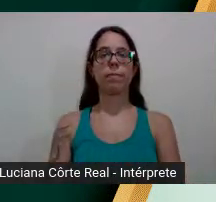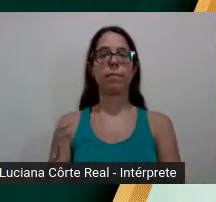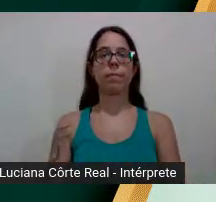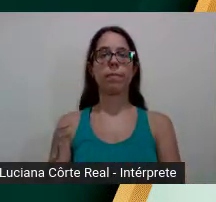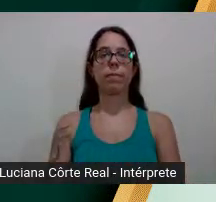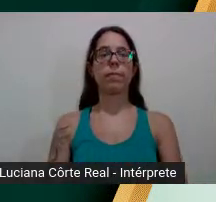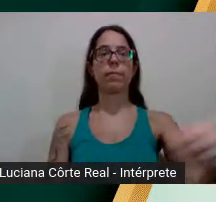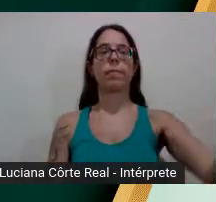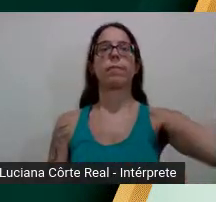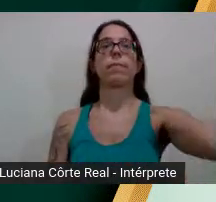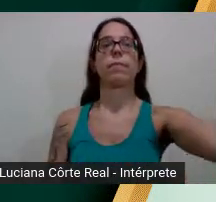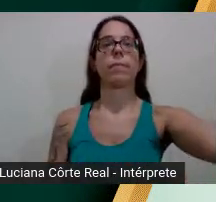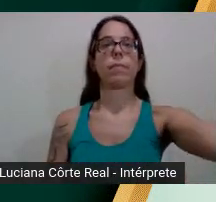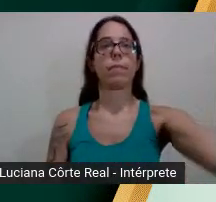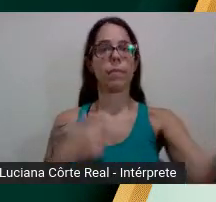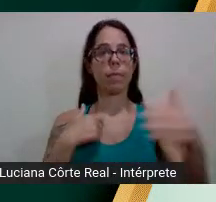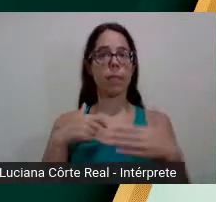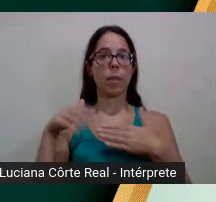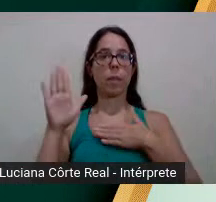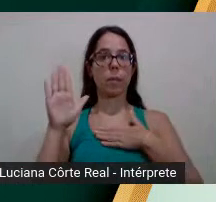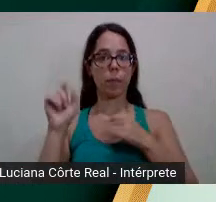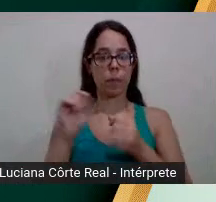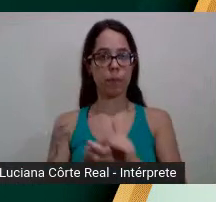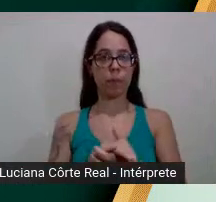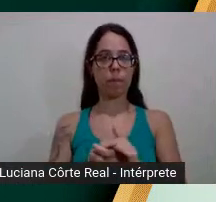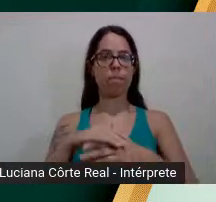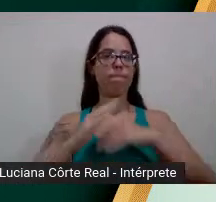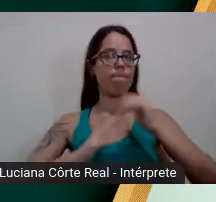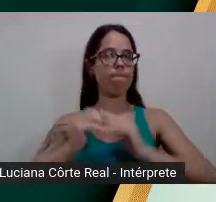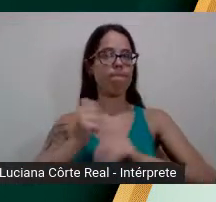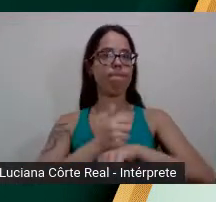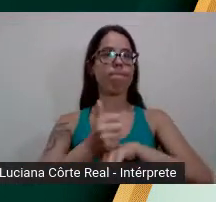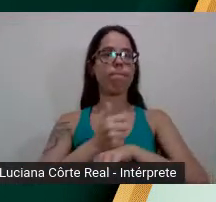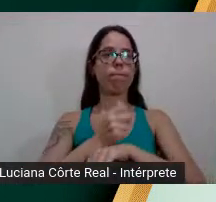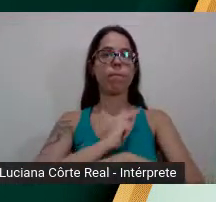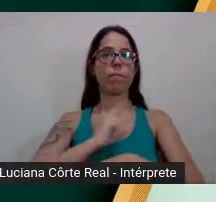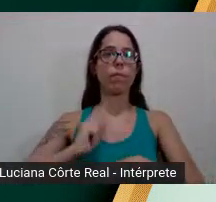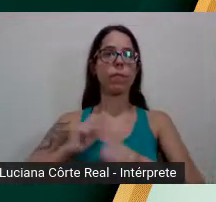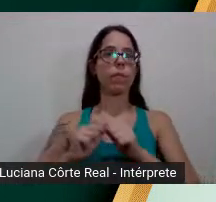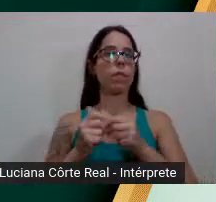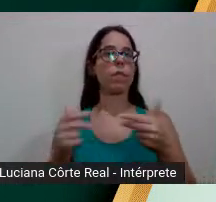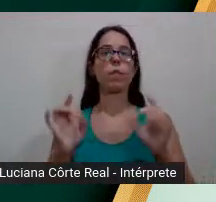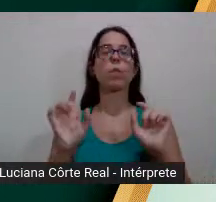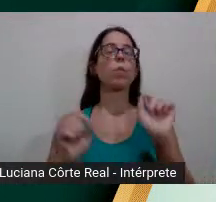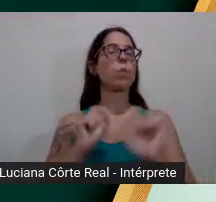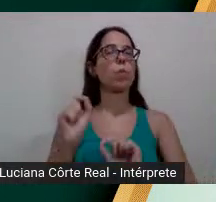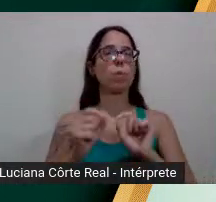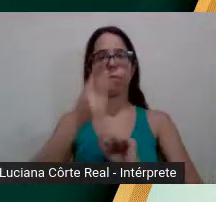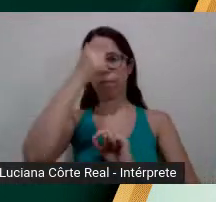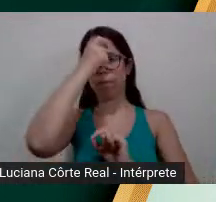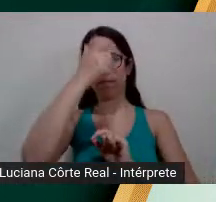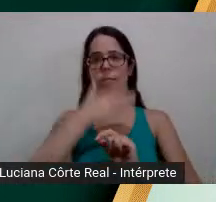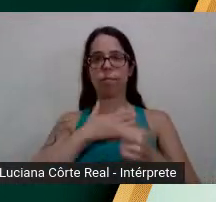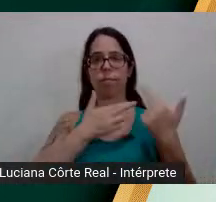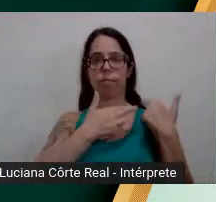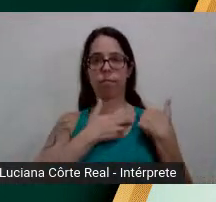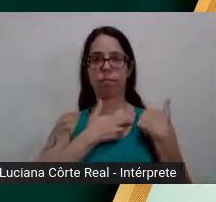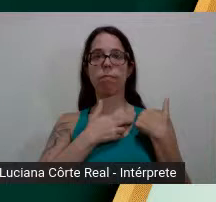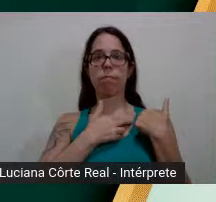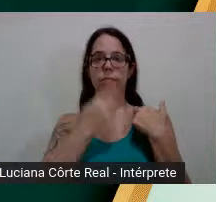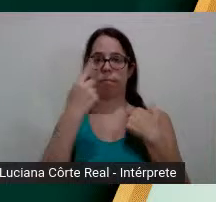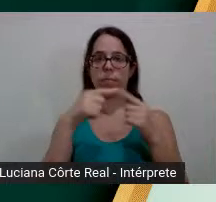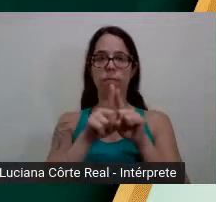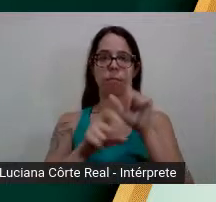Prometo, no exercício da profissão de veterinário, só executar atos ditados pela consciência do meu dever, honrar os ensinamentos que recebi